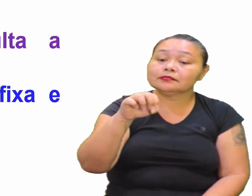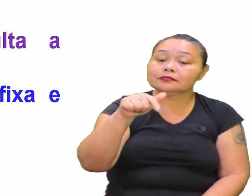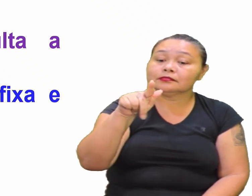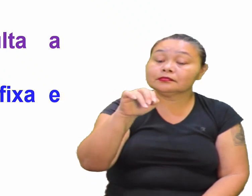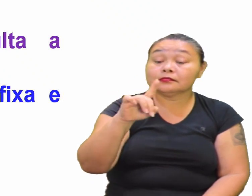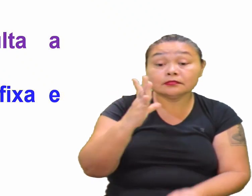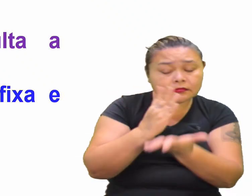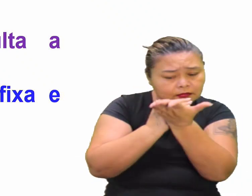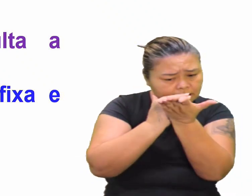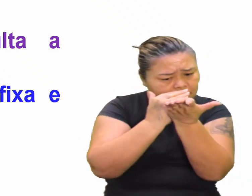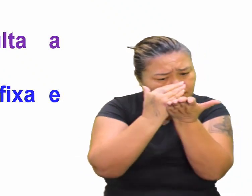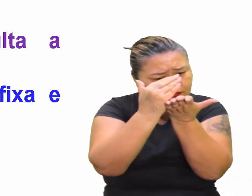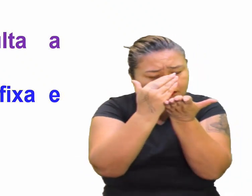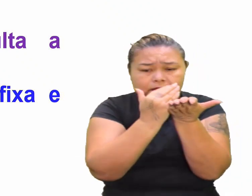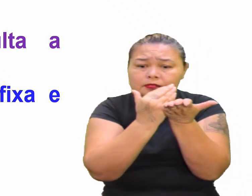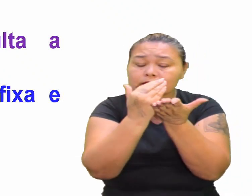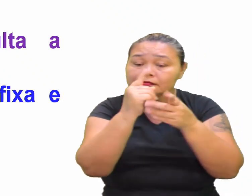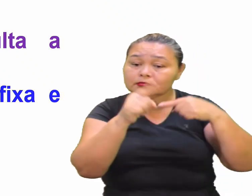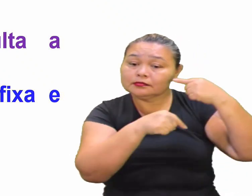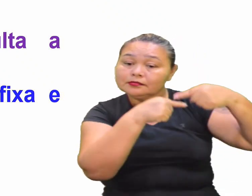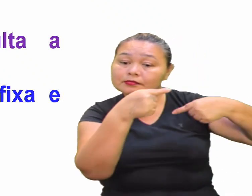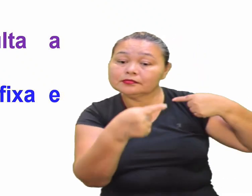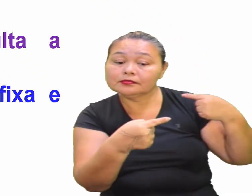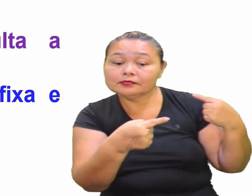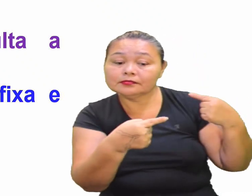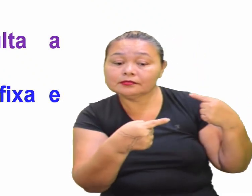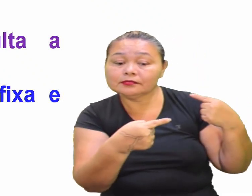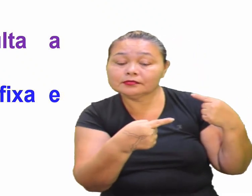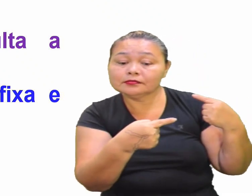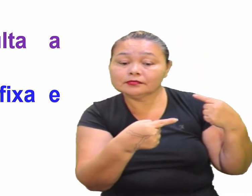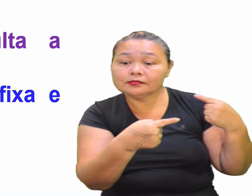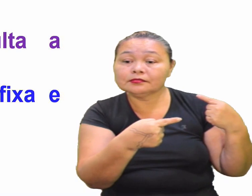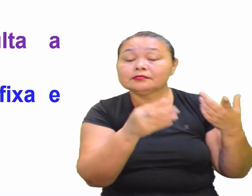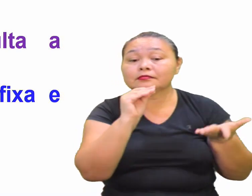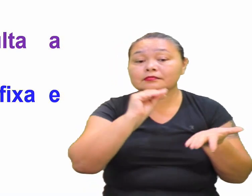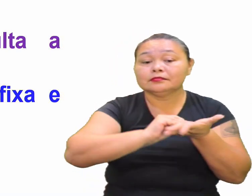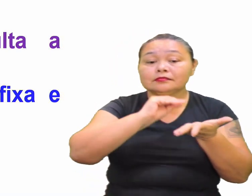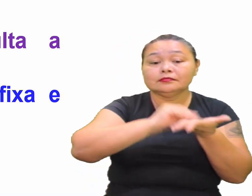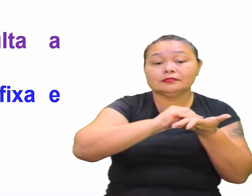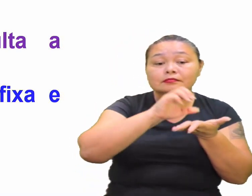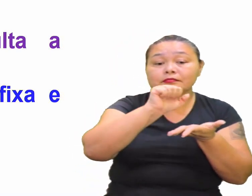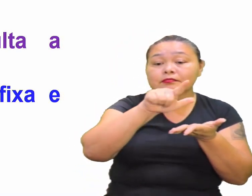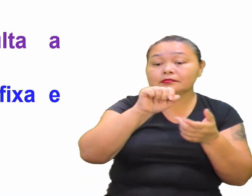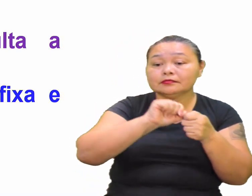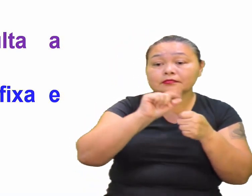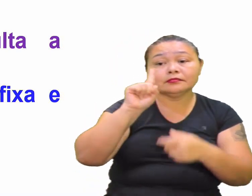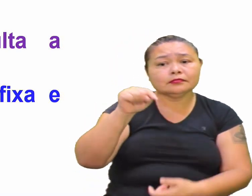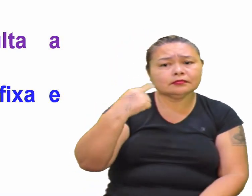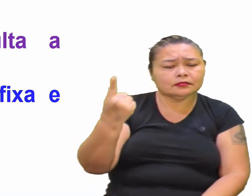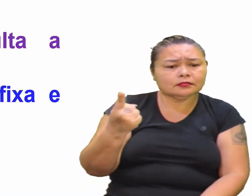estamos iniciando o processo dessa sucessão. Aí, quando a gente fala assim, ó, ausência de solo, mas, professora, mas os líquens